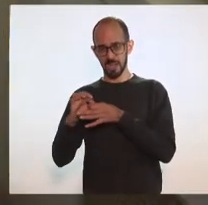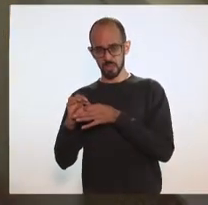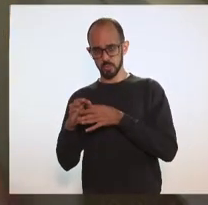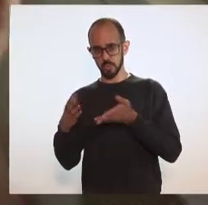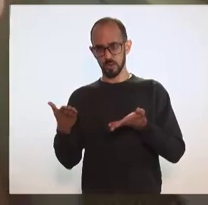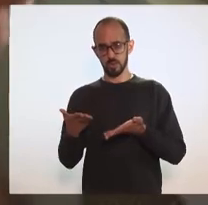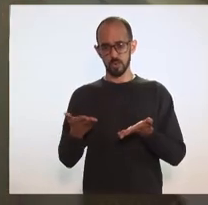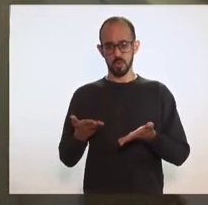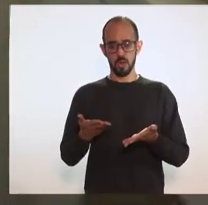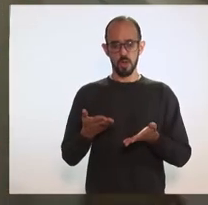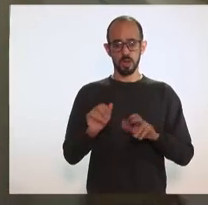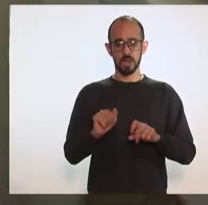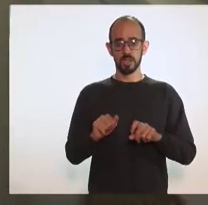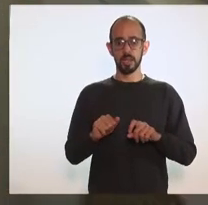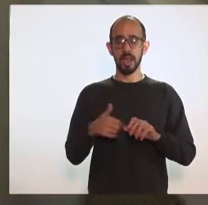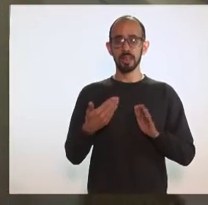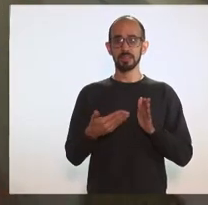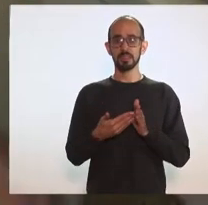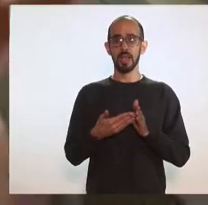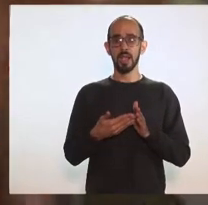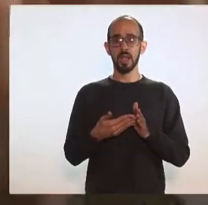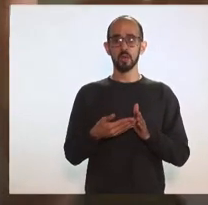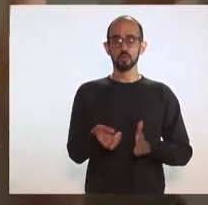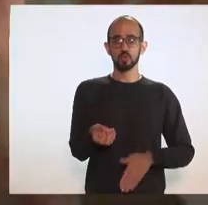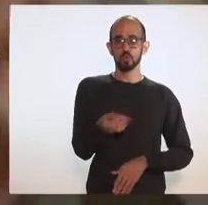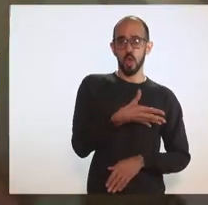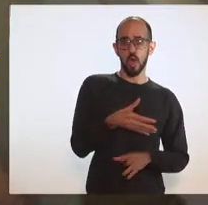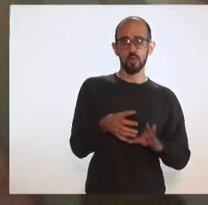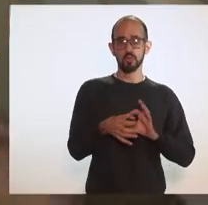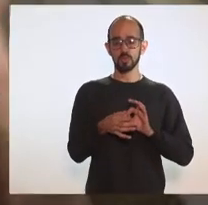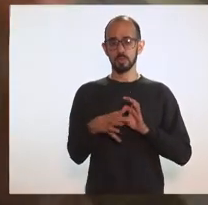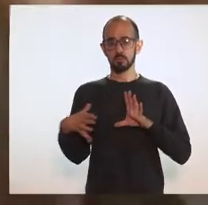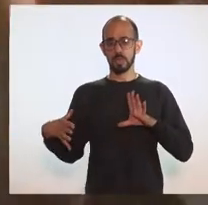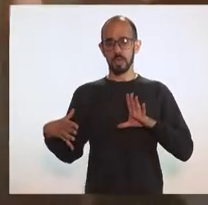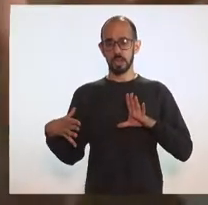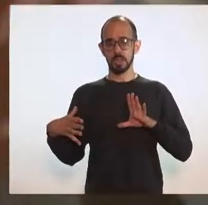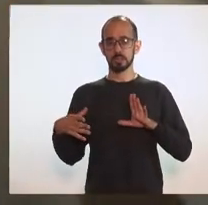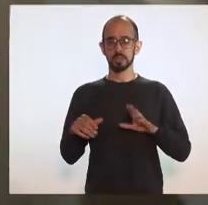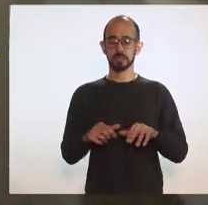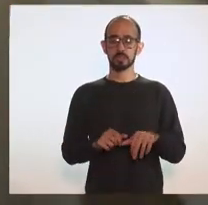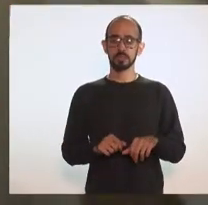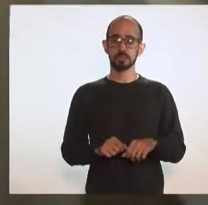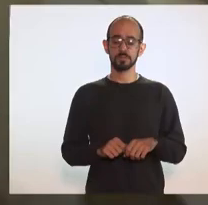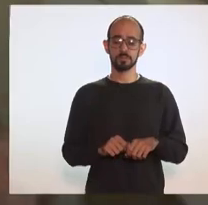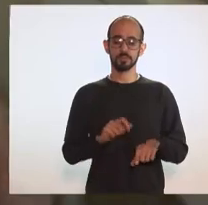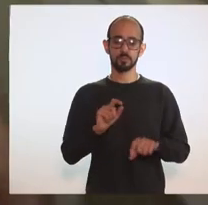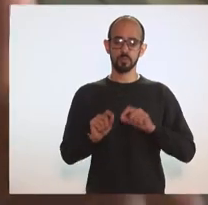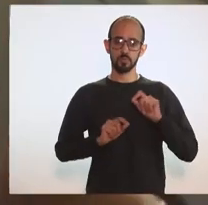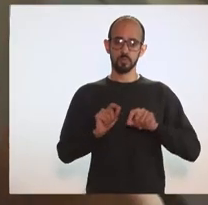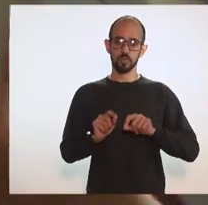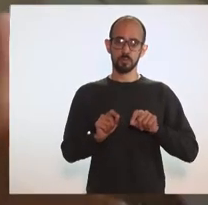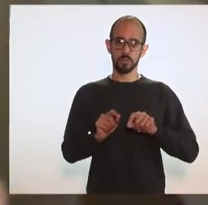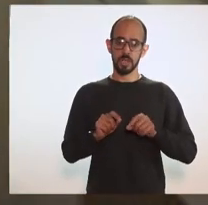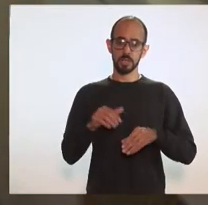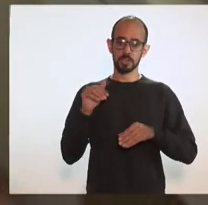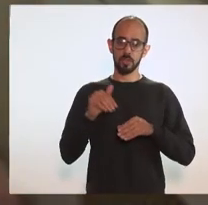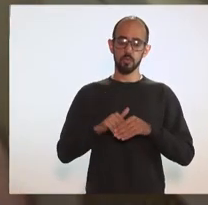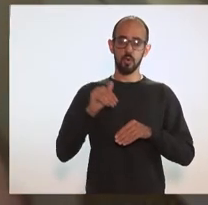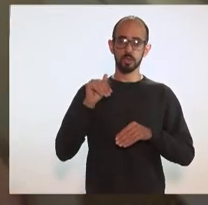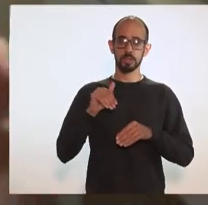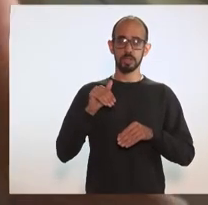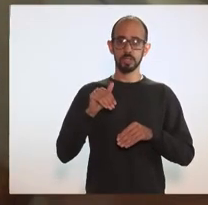os neoliberais e não vou dominados até os neoliberais estão adotando